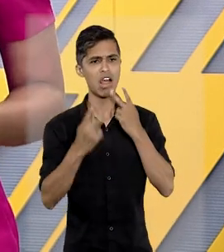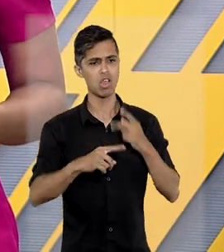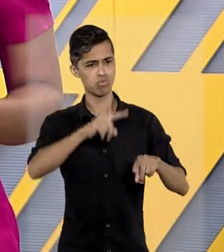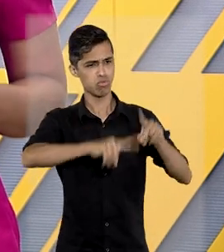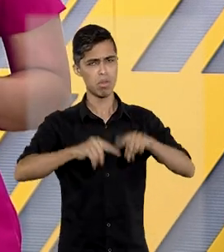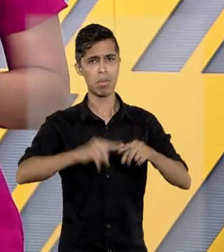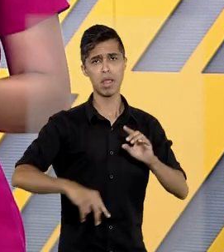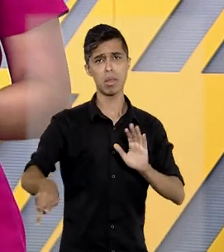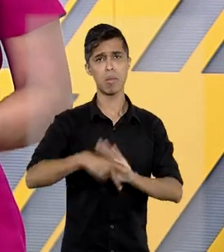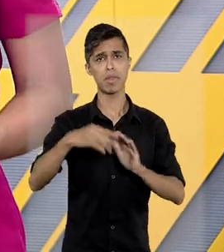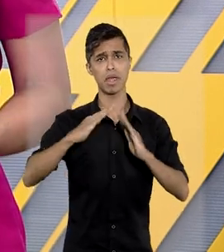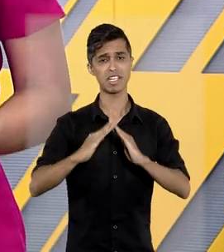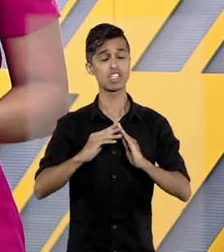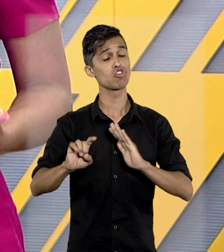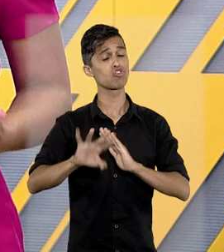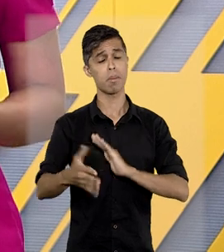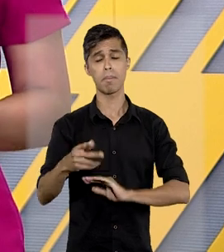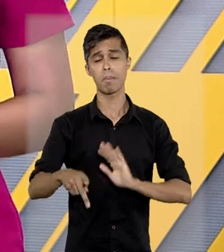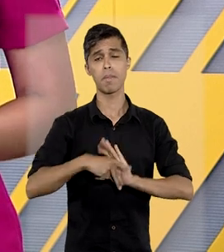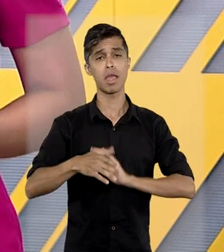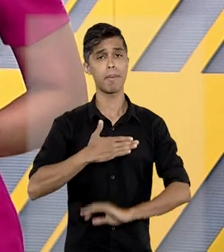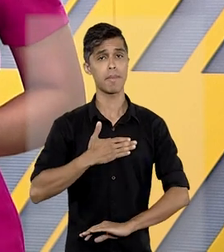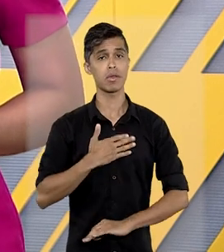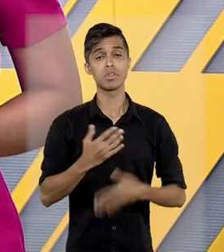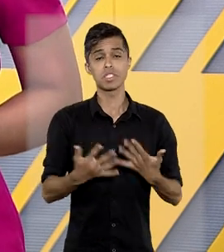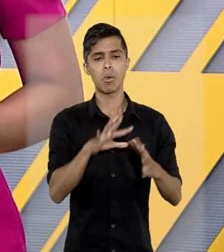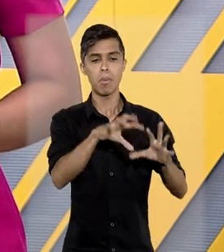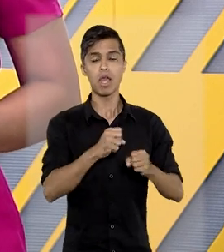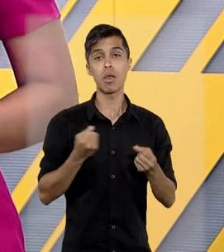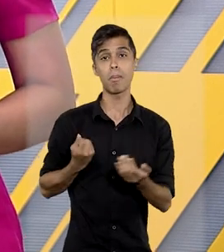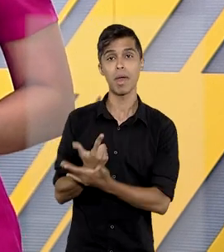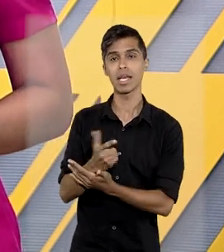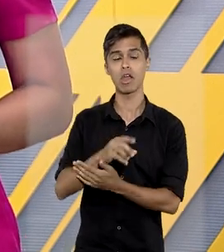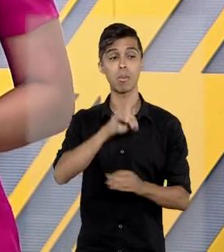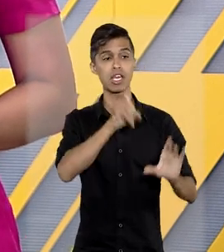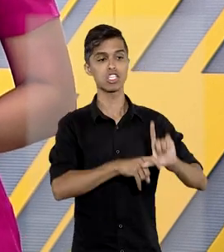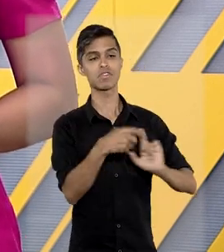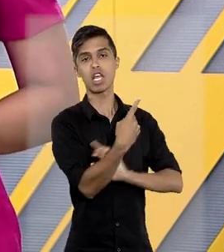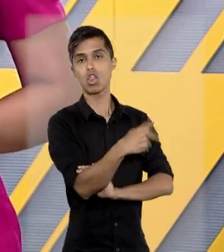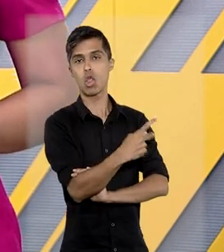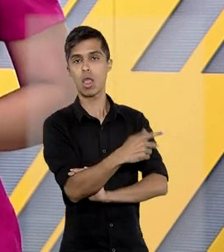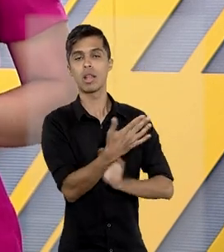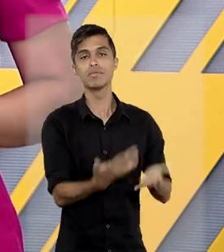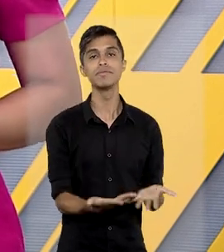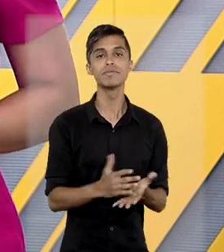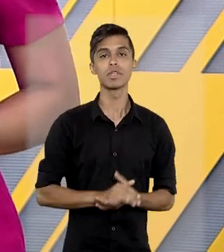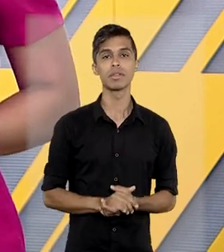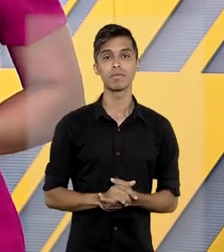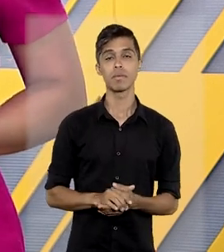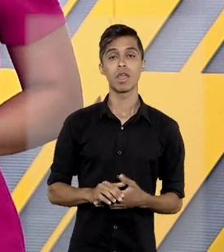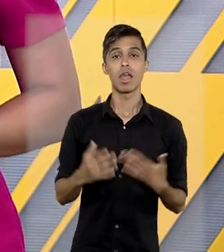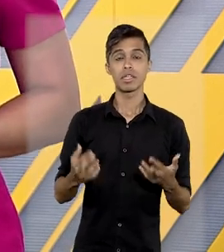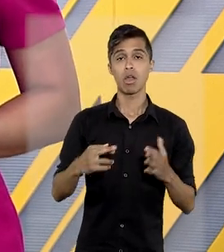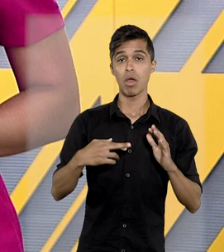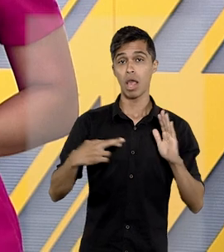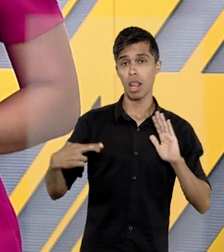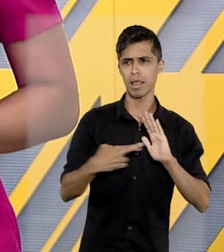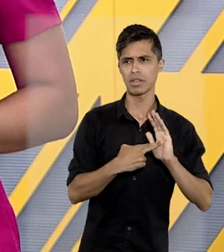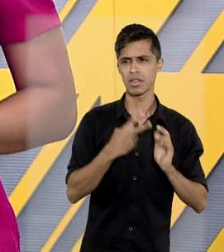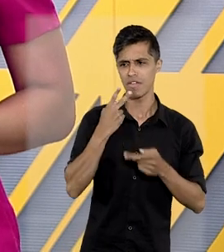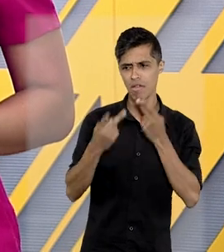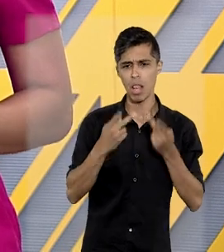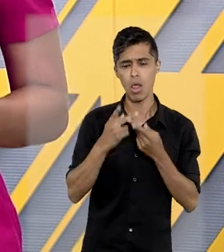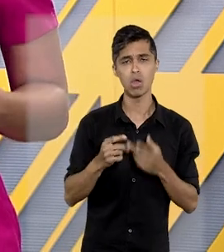eletrodomésticos que seriam apenas dela para o pagamento de uma dívida do companheiro. A relatora ministra Nancy Andrighi destacou